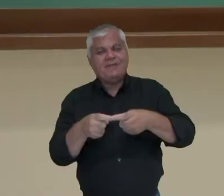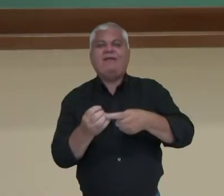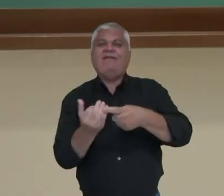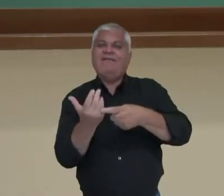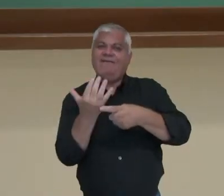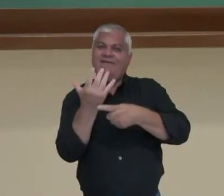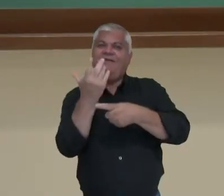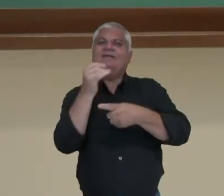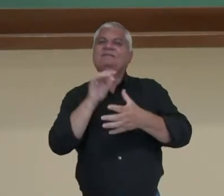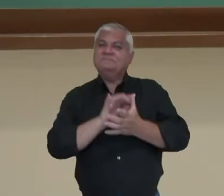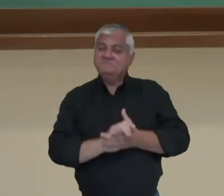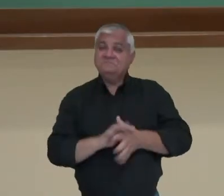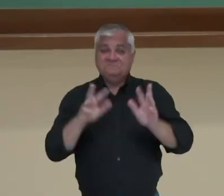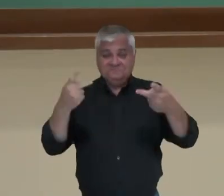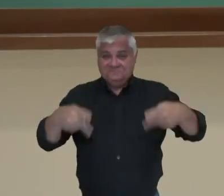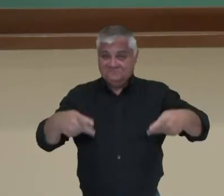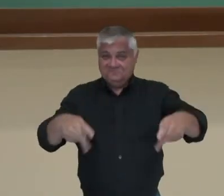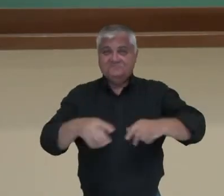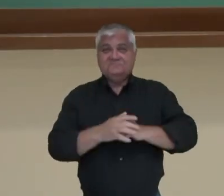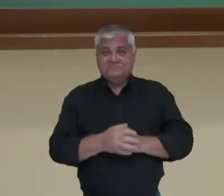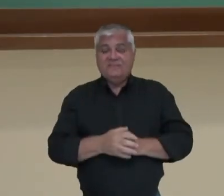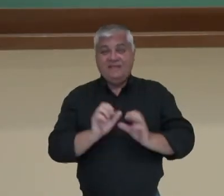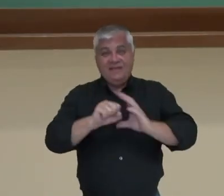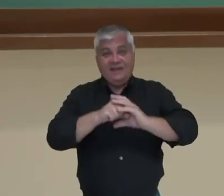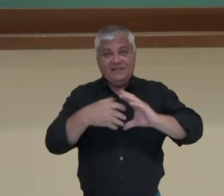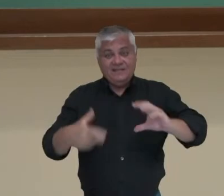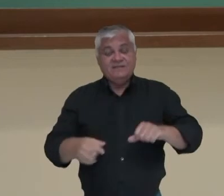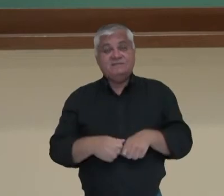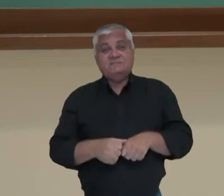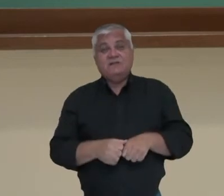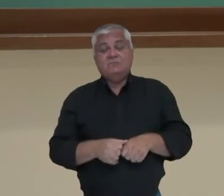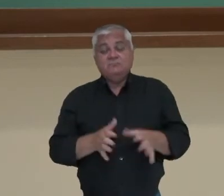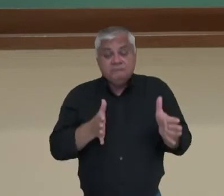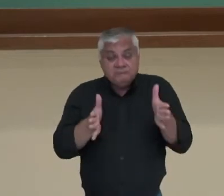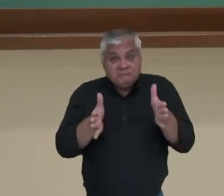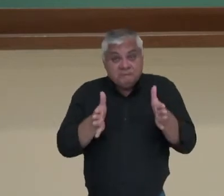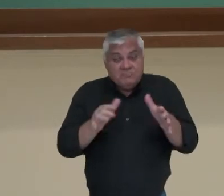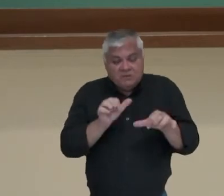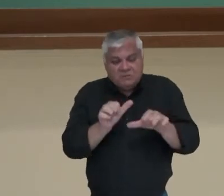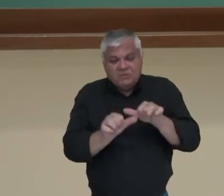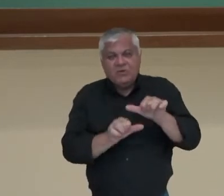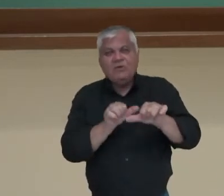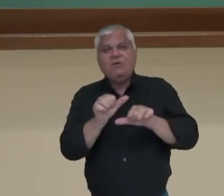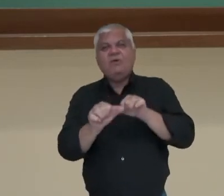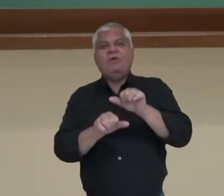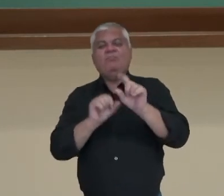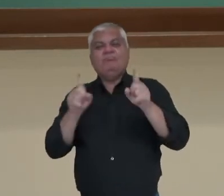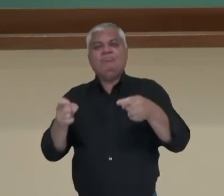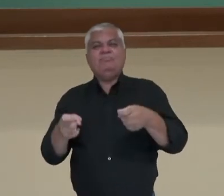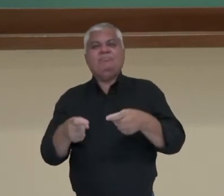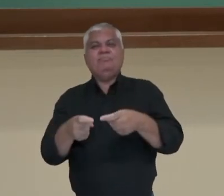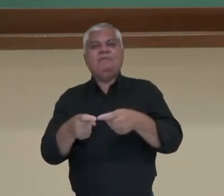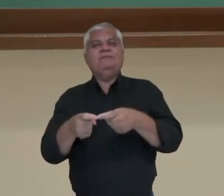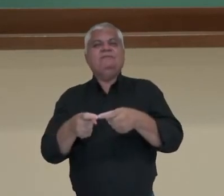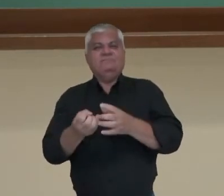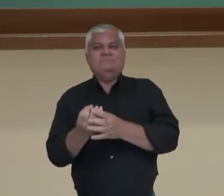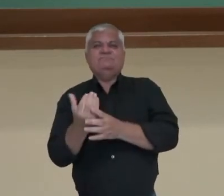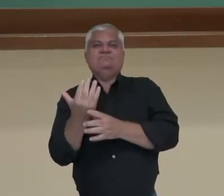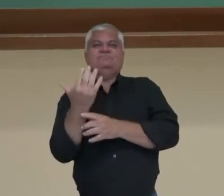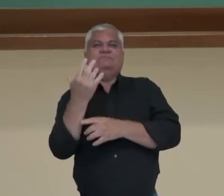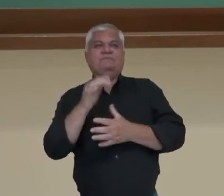reproduzir assexuadamente. Então em algum momento da vida ele tem essa troca aí de material genético,